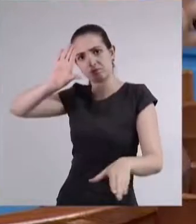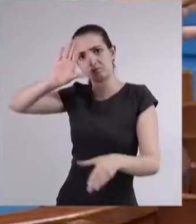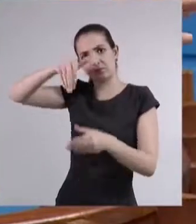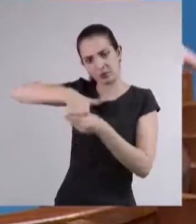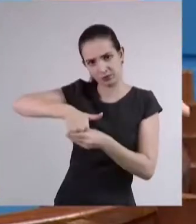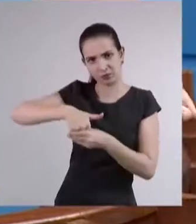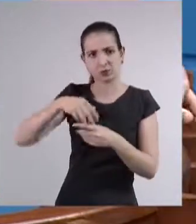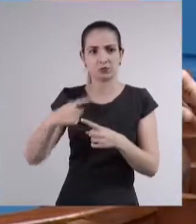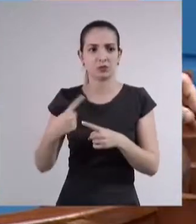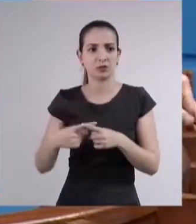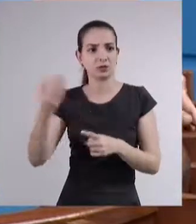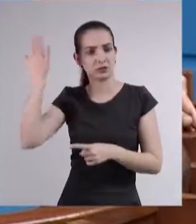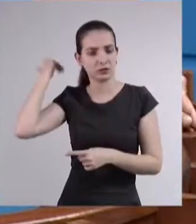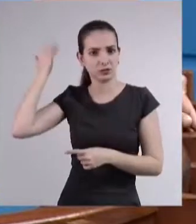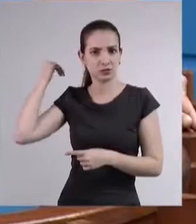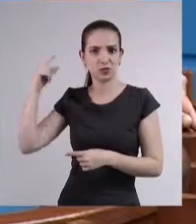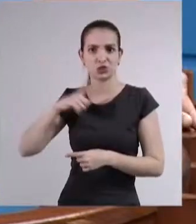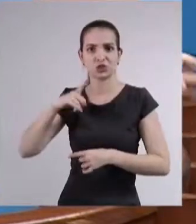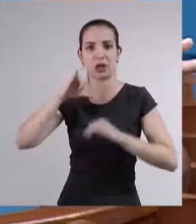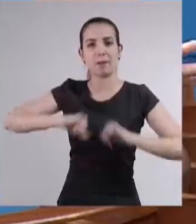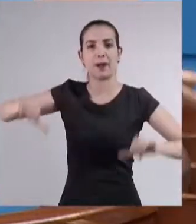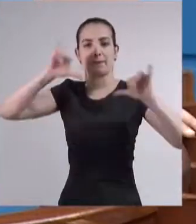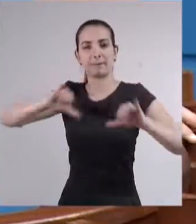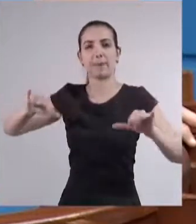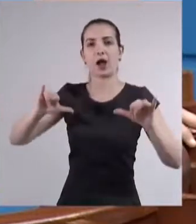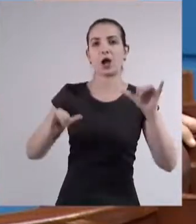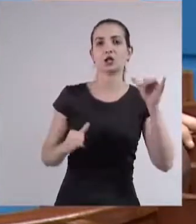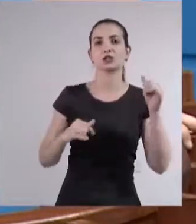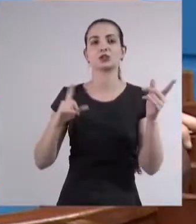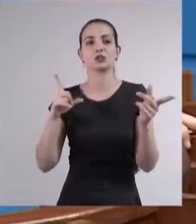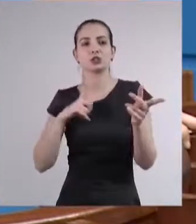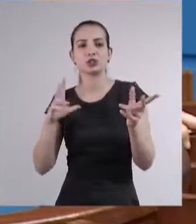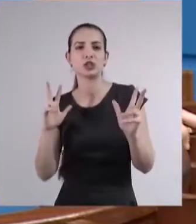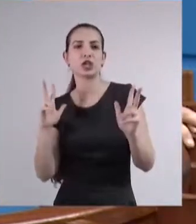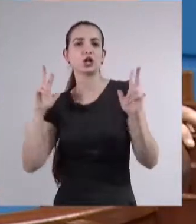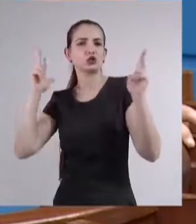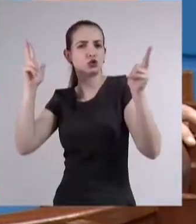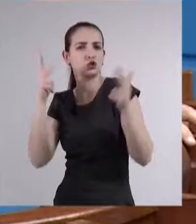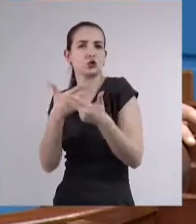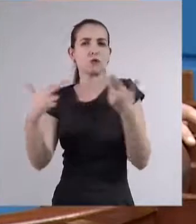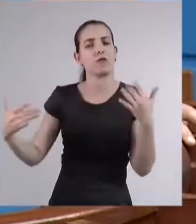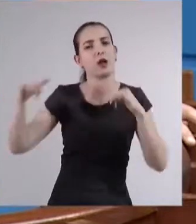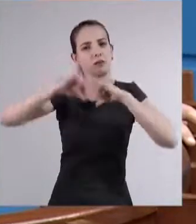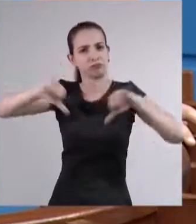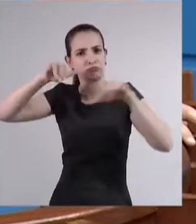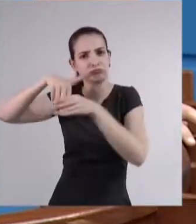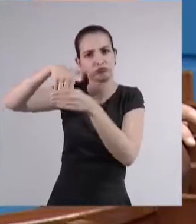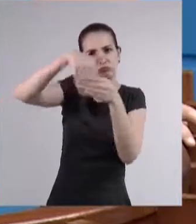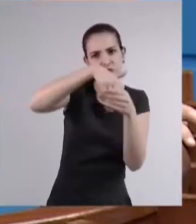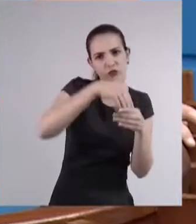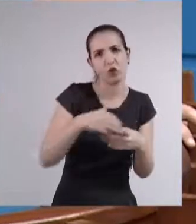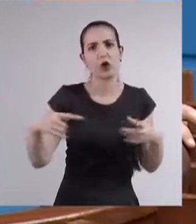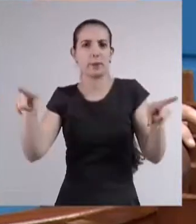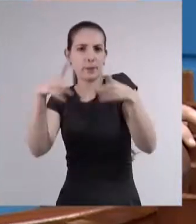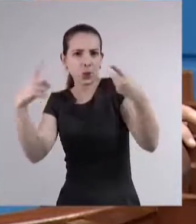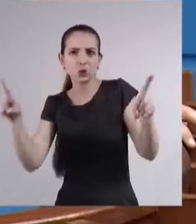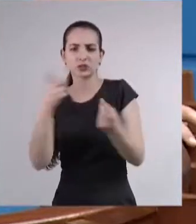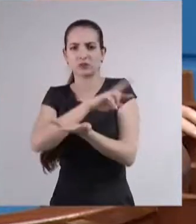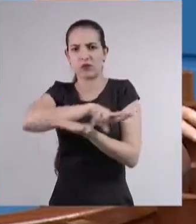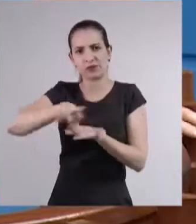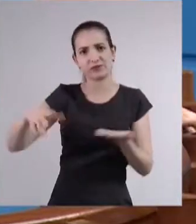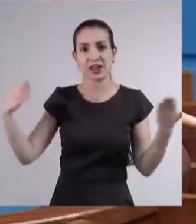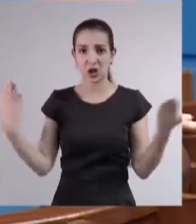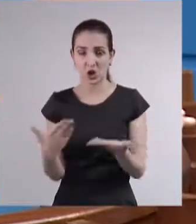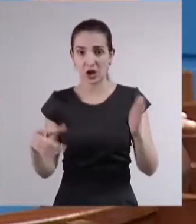tradicional, comício, acabou. Não tem mais comício, não é? Shows, isso aí não é permitido